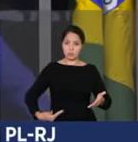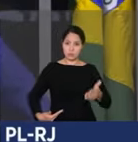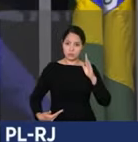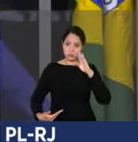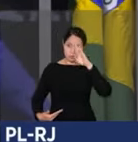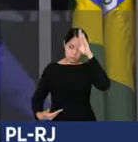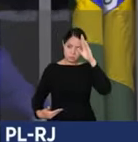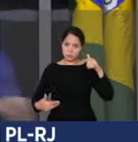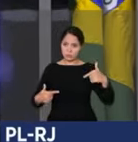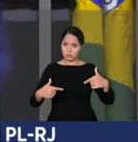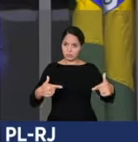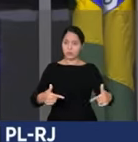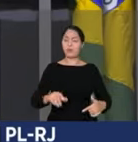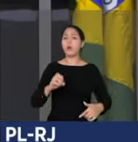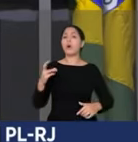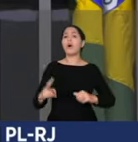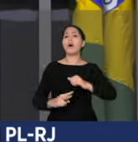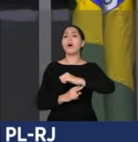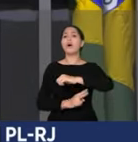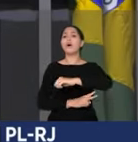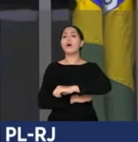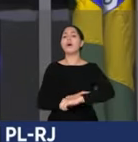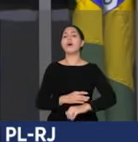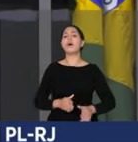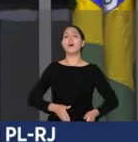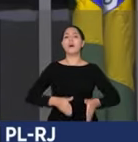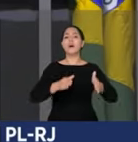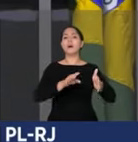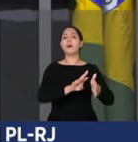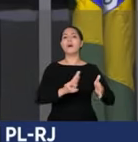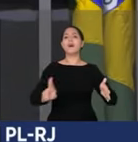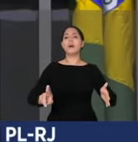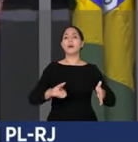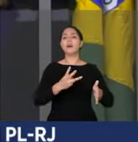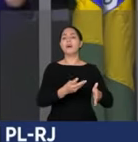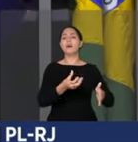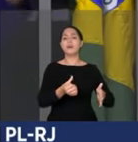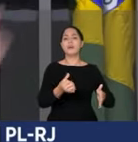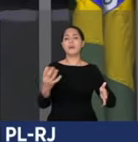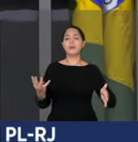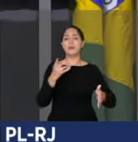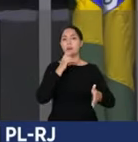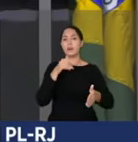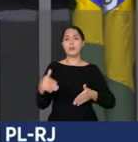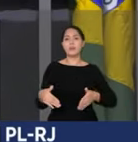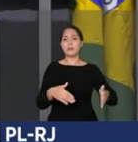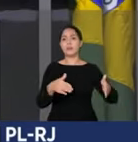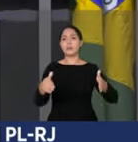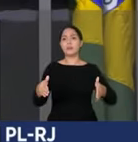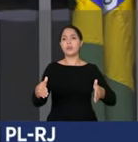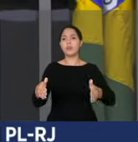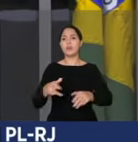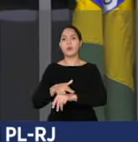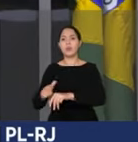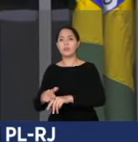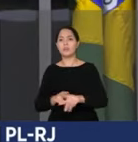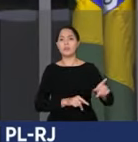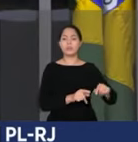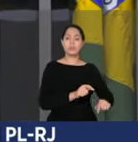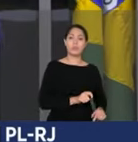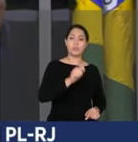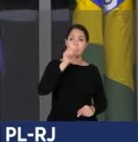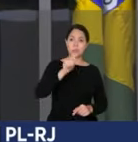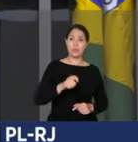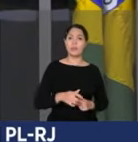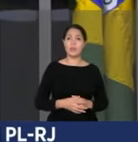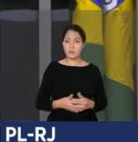Ou é a ponte na BR-364, sobre o Rio Madeira, ligando os estados de Rondônia e Acre, e que